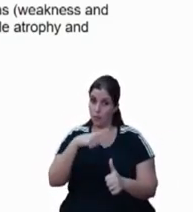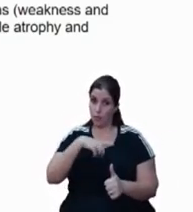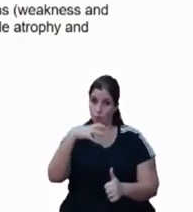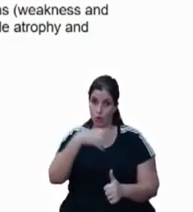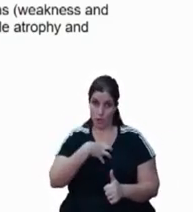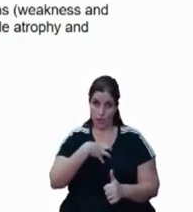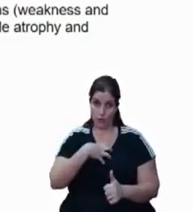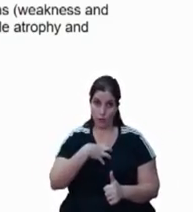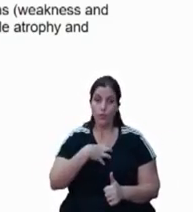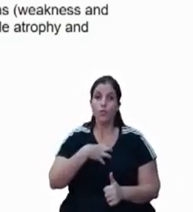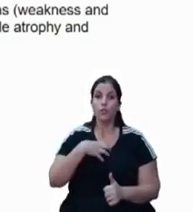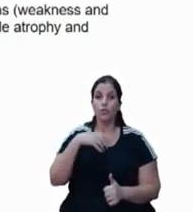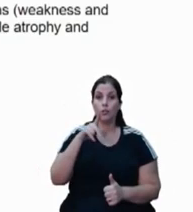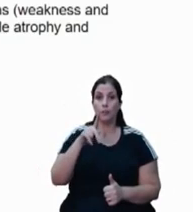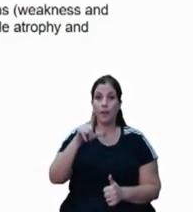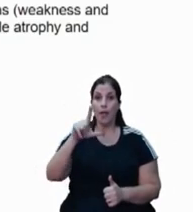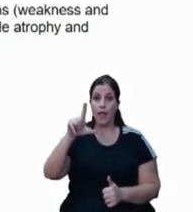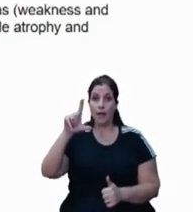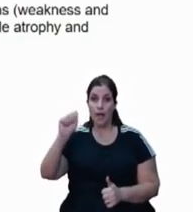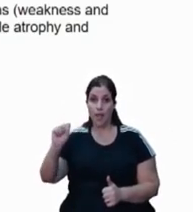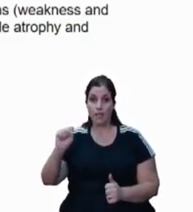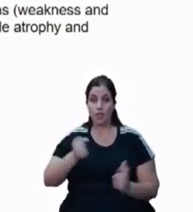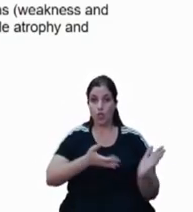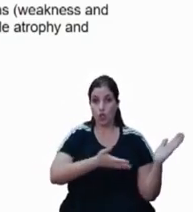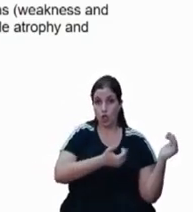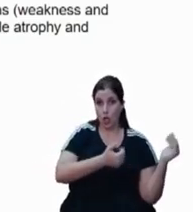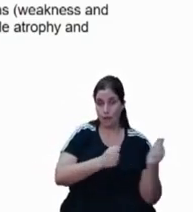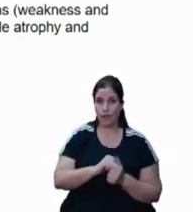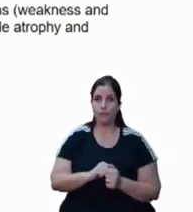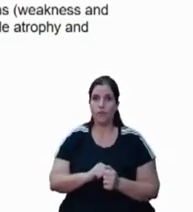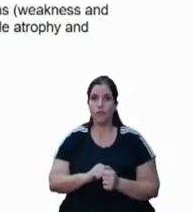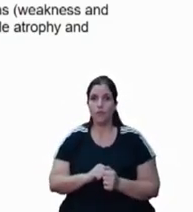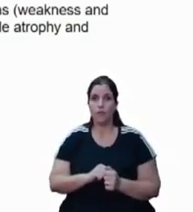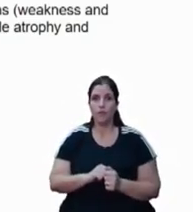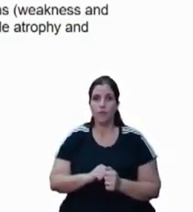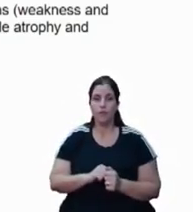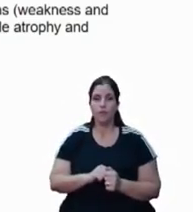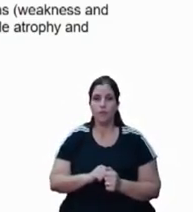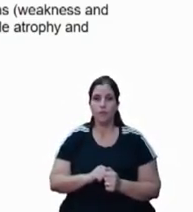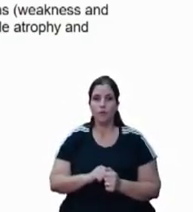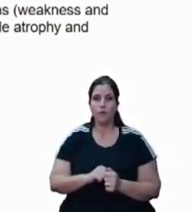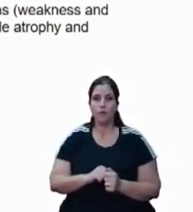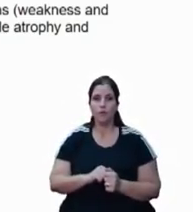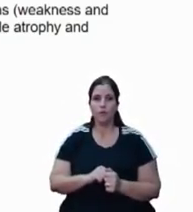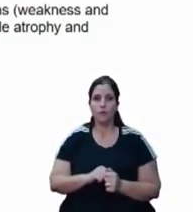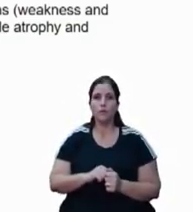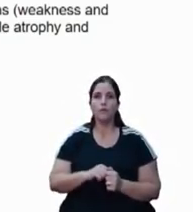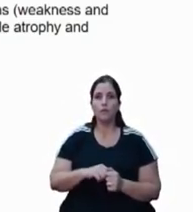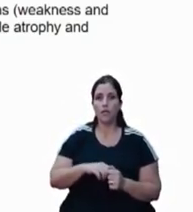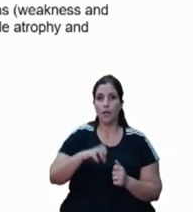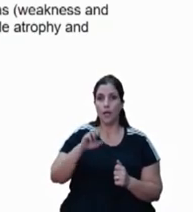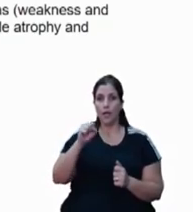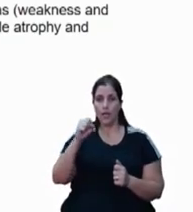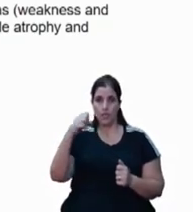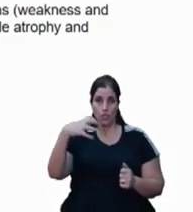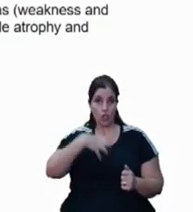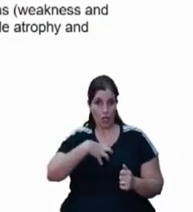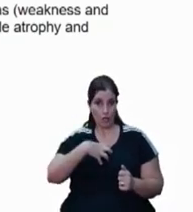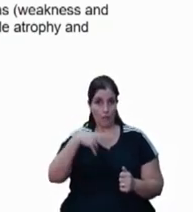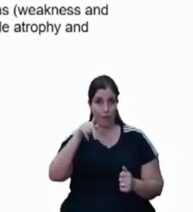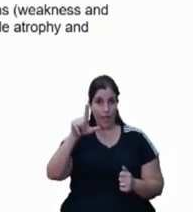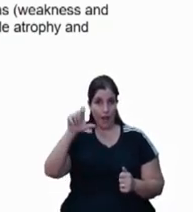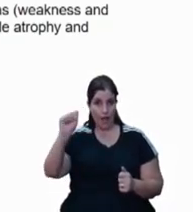PLS juvenil PLS que that is está closely intimamente related to relacionada com juvenile ALS. esclerose lateral amiotrófica juvenil. This form of Esta forma de PLS is PLS called é